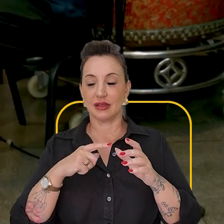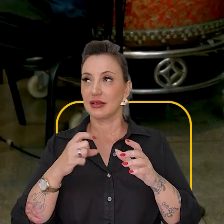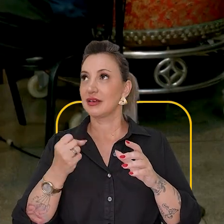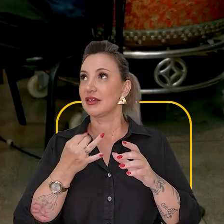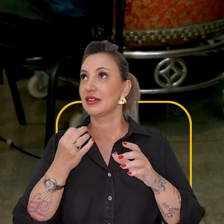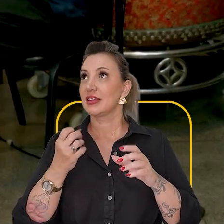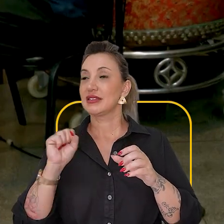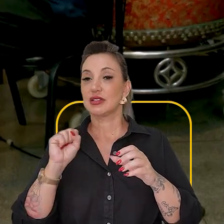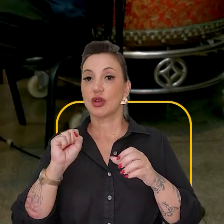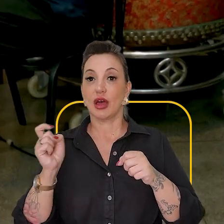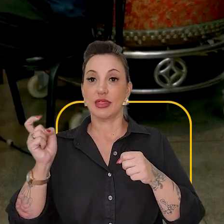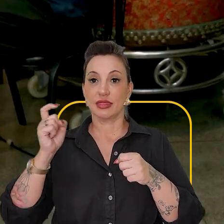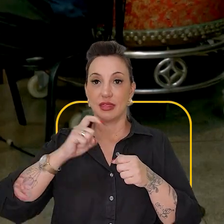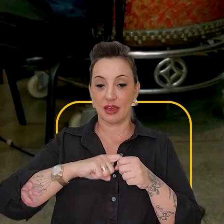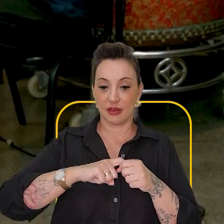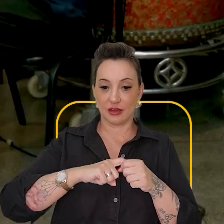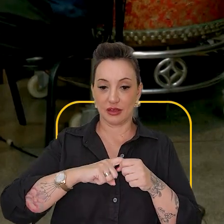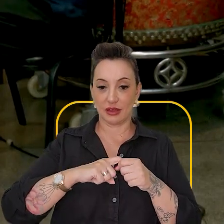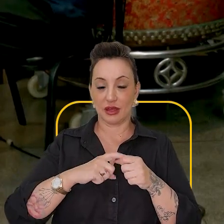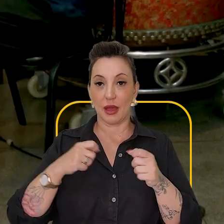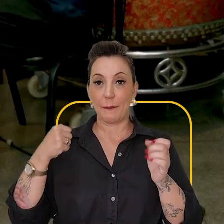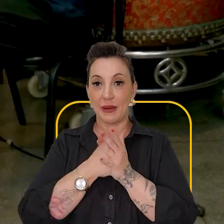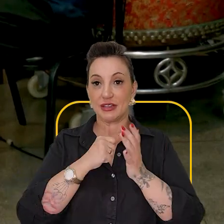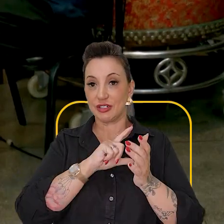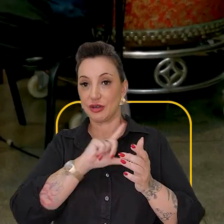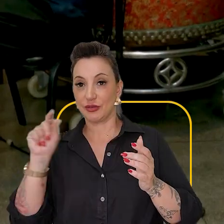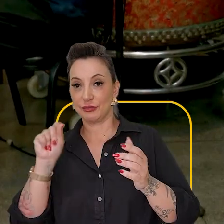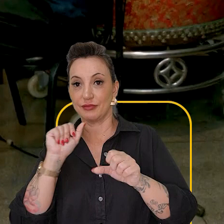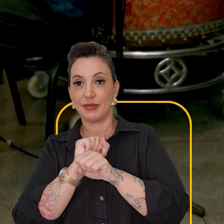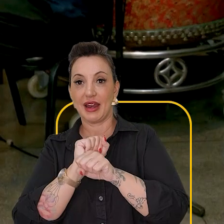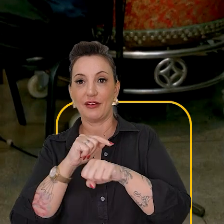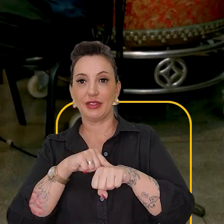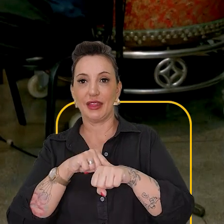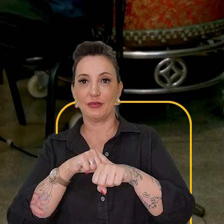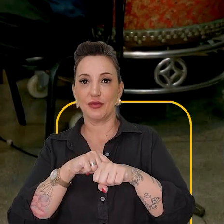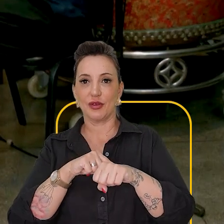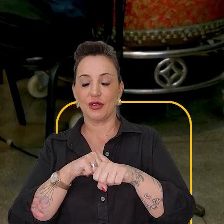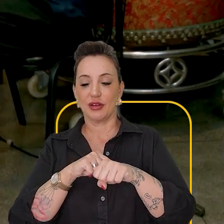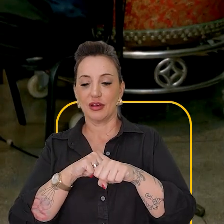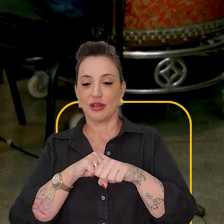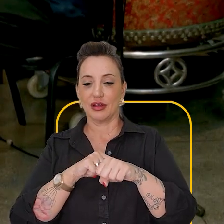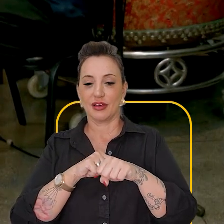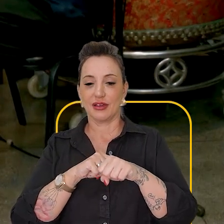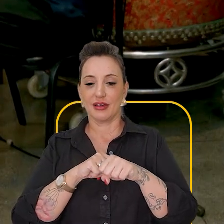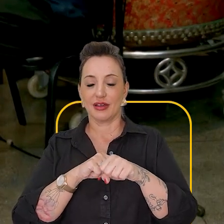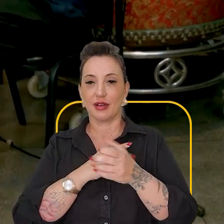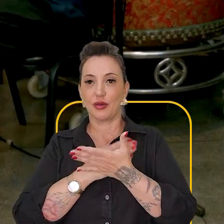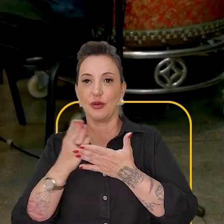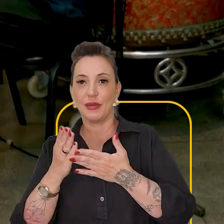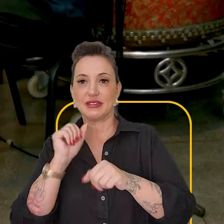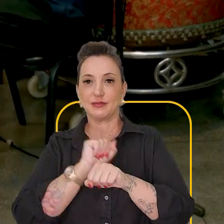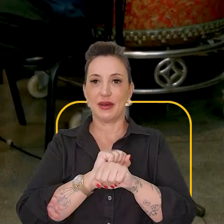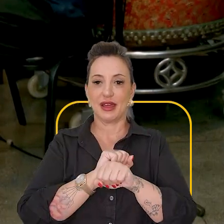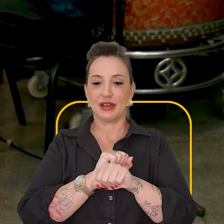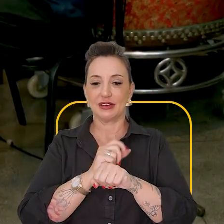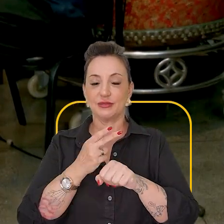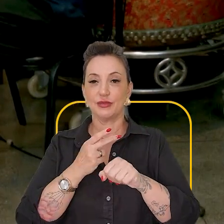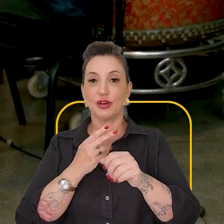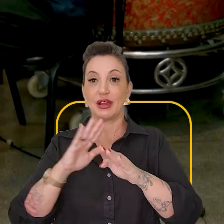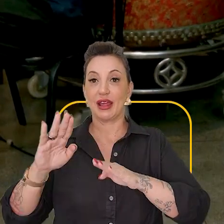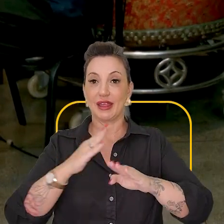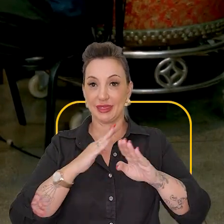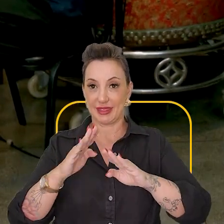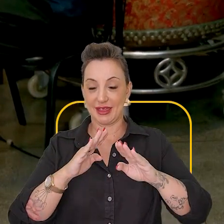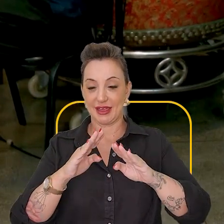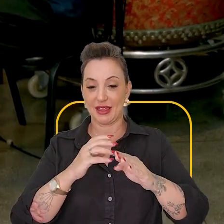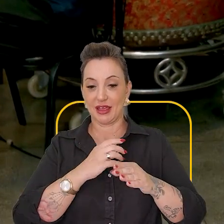segundos para devolver então o cara batia e dava uma corrida porque daí parava o tempo era era meio começa e para tipo